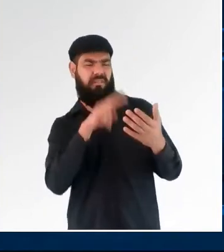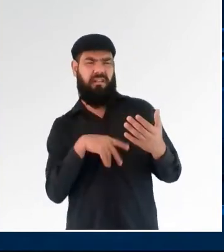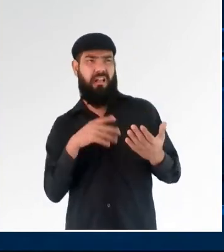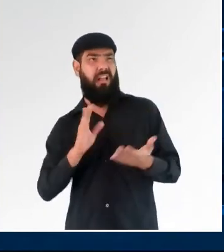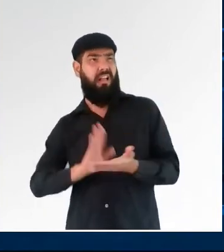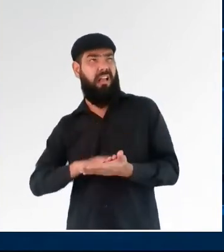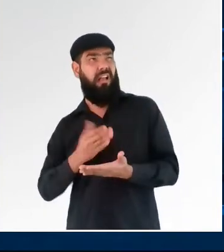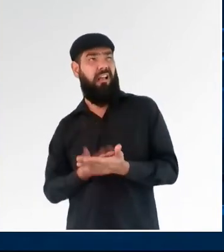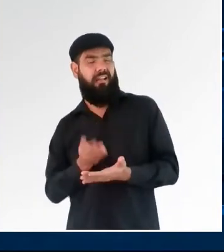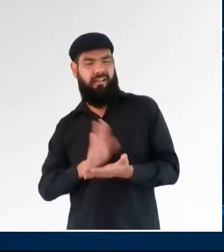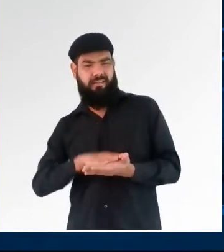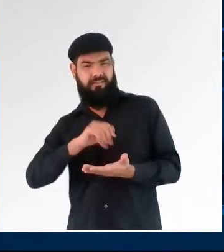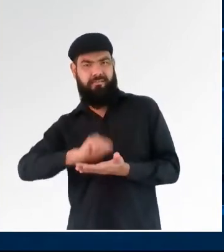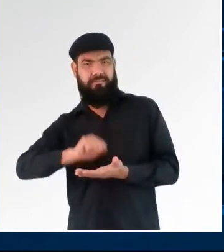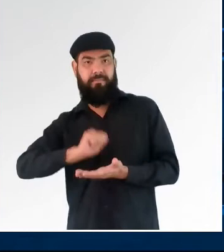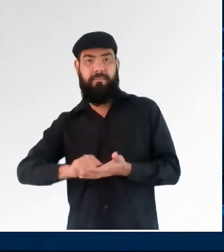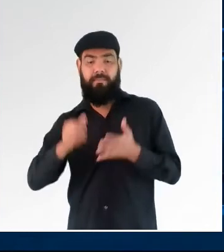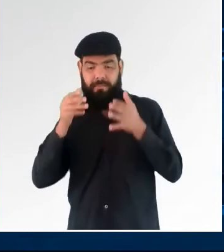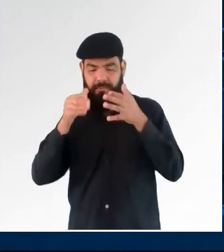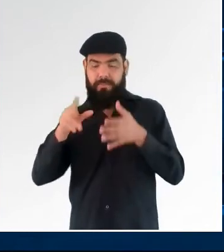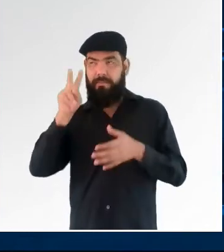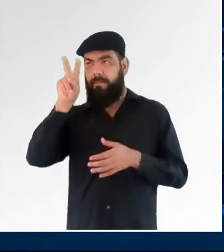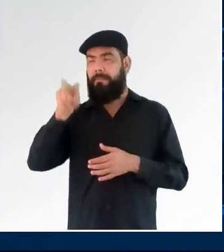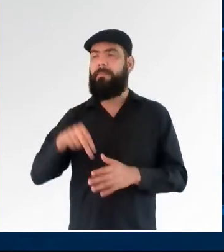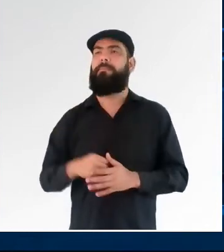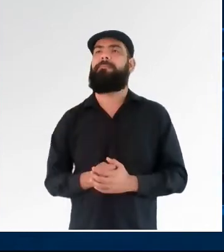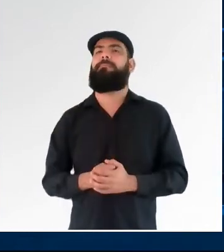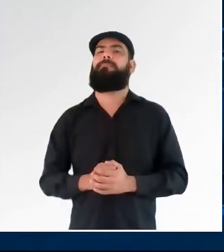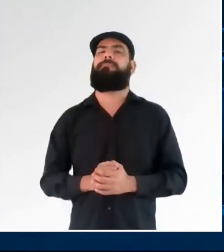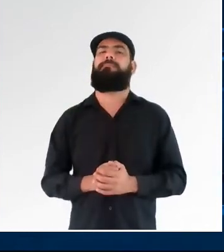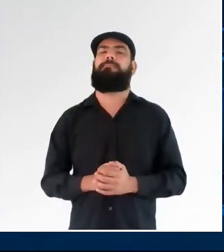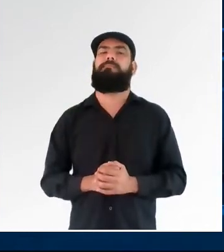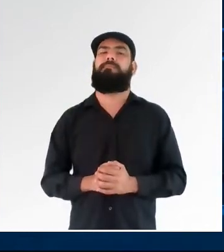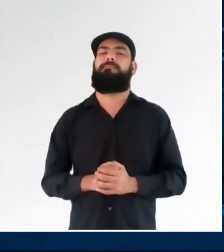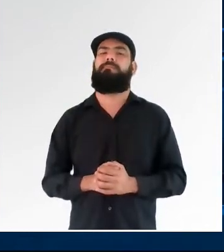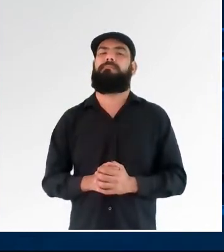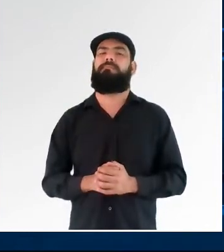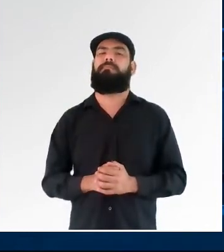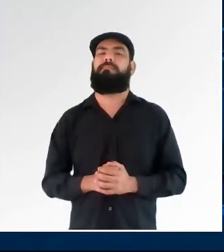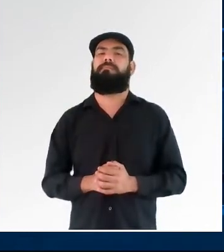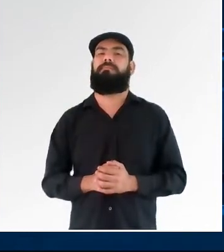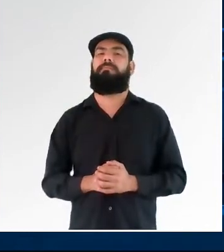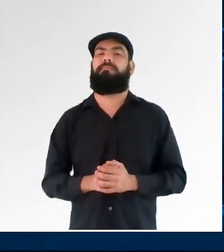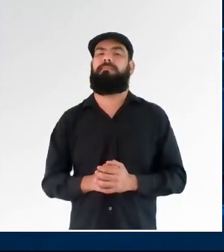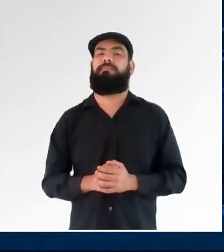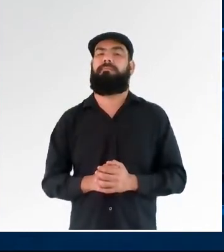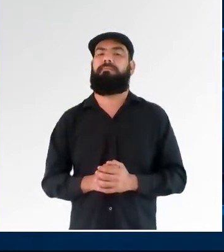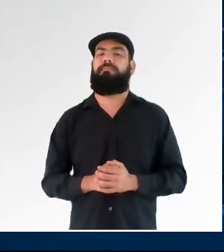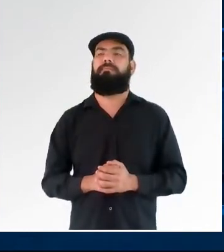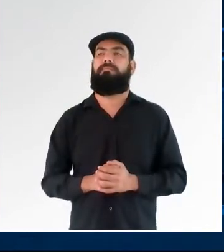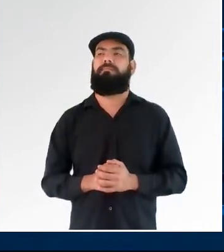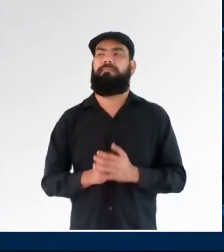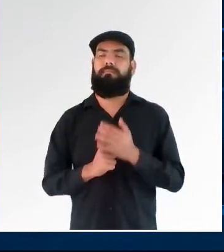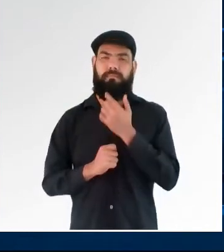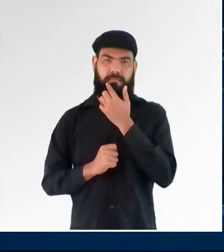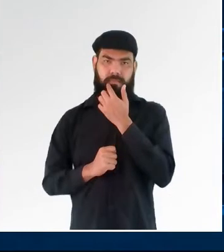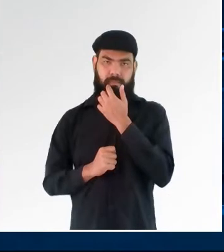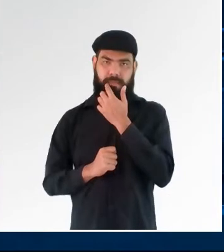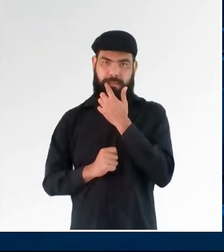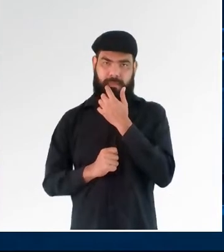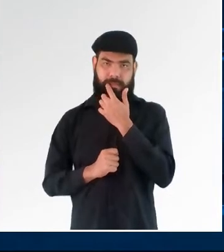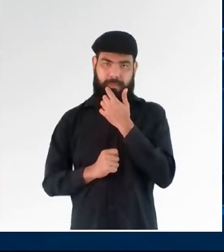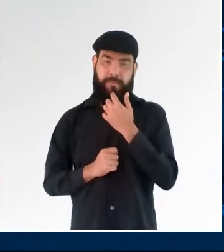ao tema que será discorrido. Além disso, as considerações pessoais sobre objeto analisado. Muito bem, então